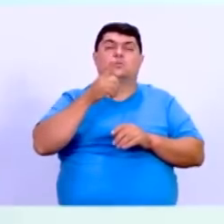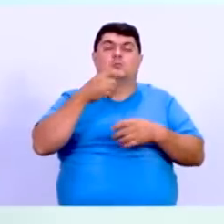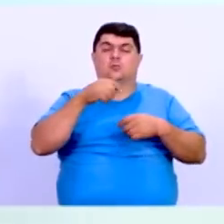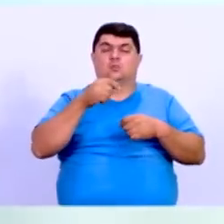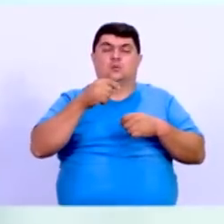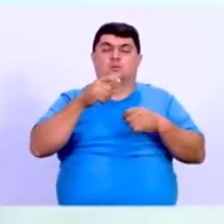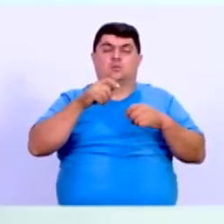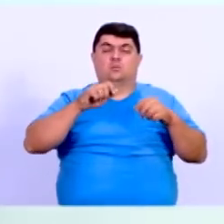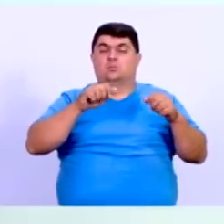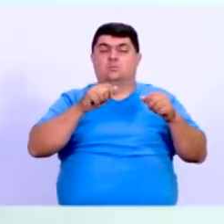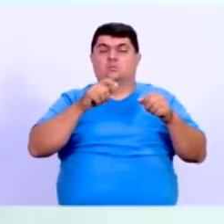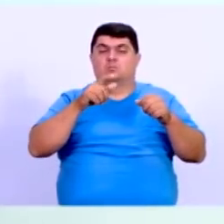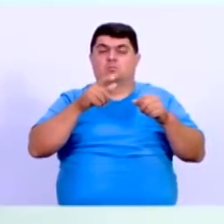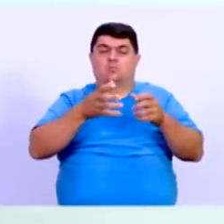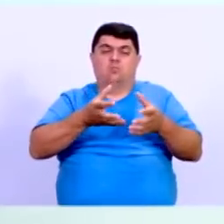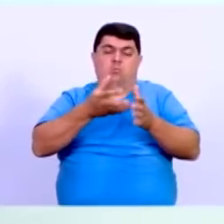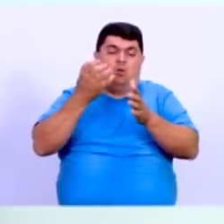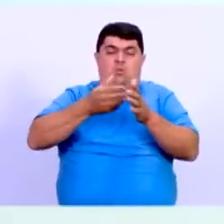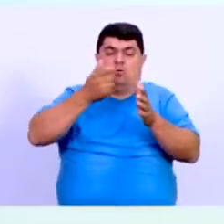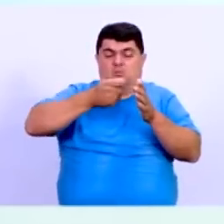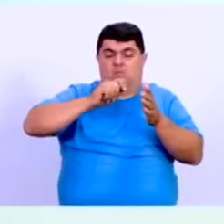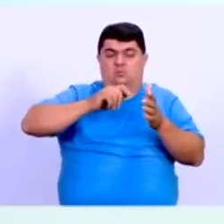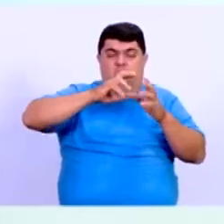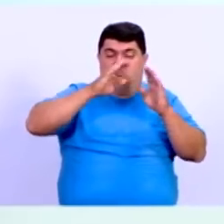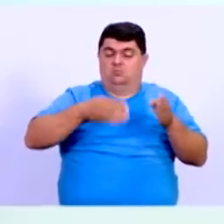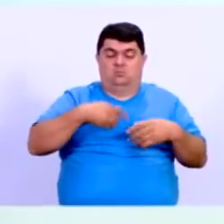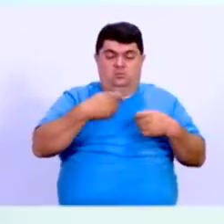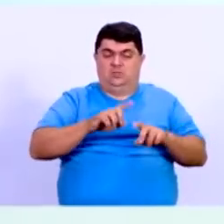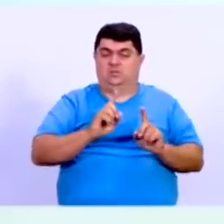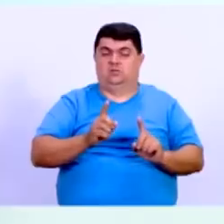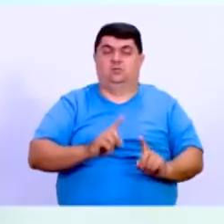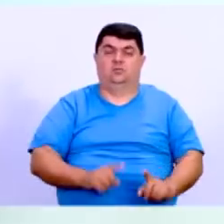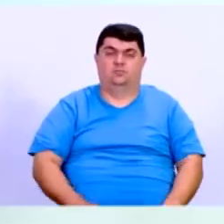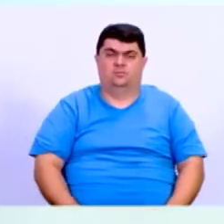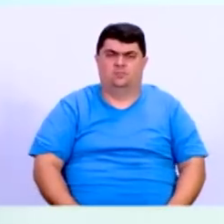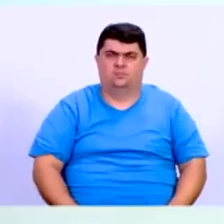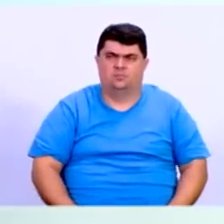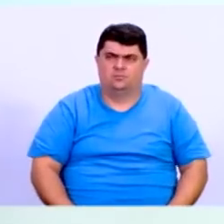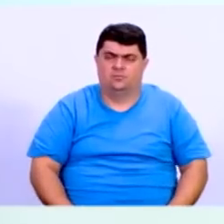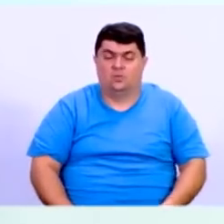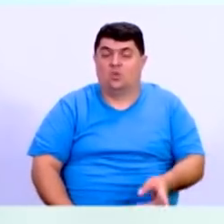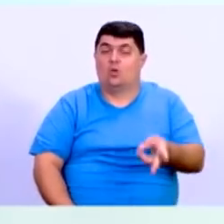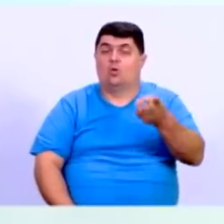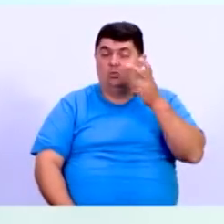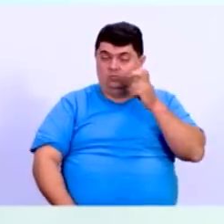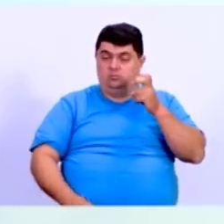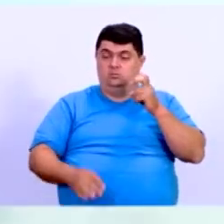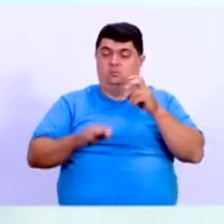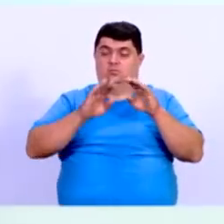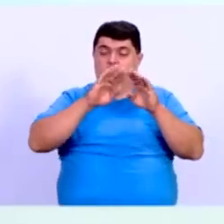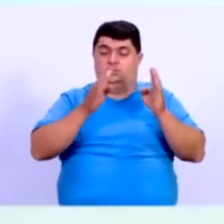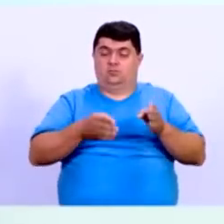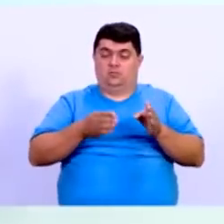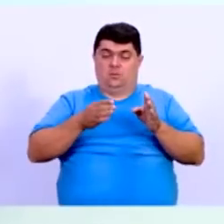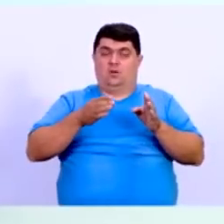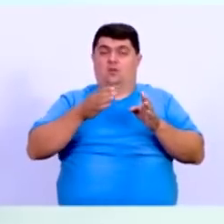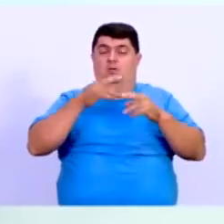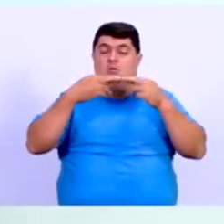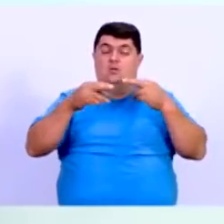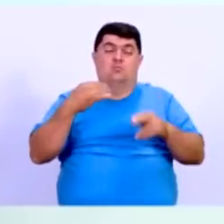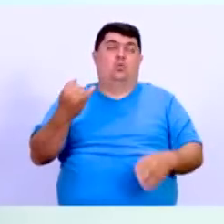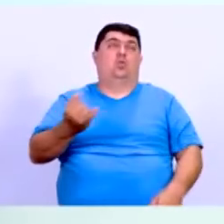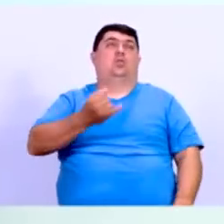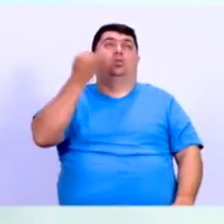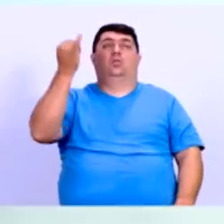menos desligar o computador, tá ok? Então, notem que a figura do servidor de rede é muito